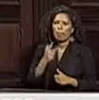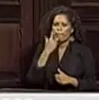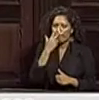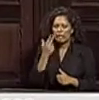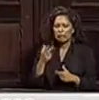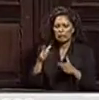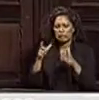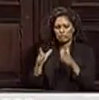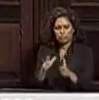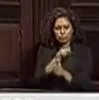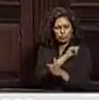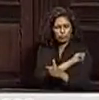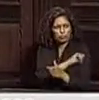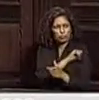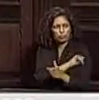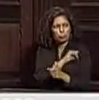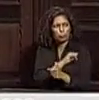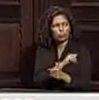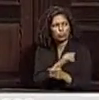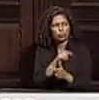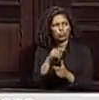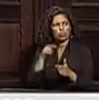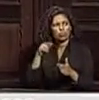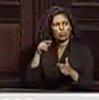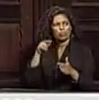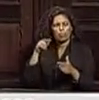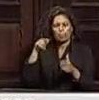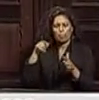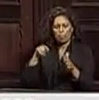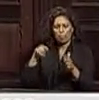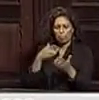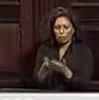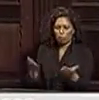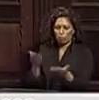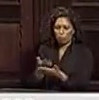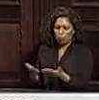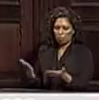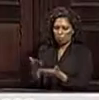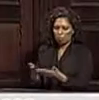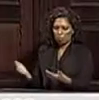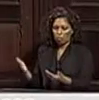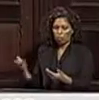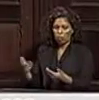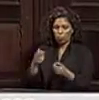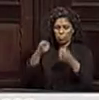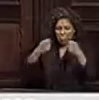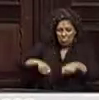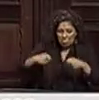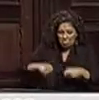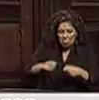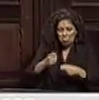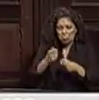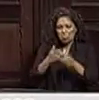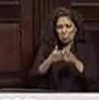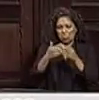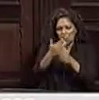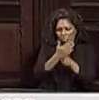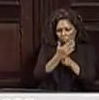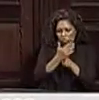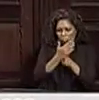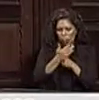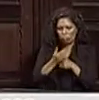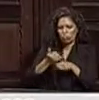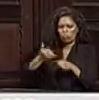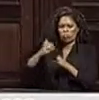de desenvolvimento cada vez mais dependente da indústria do petróleo, assim como acho lamentável os